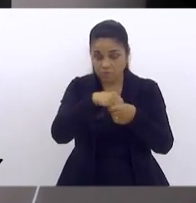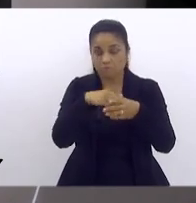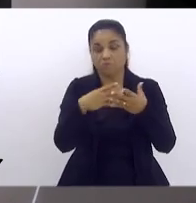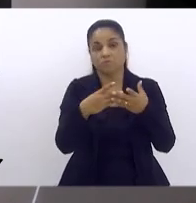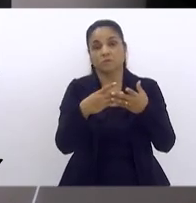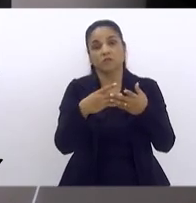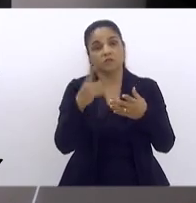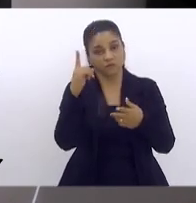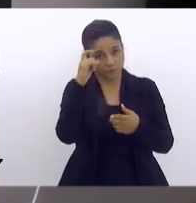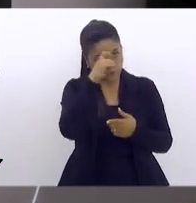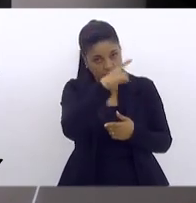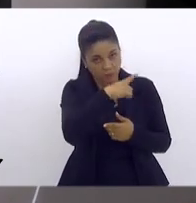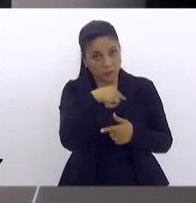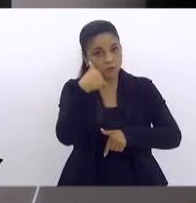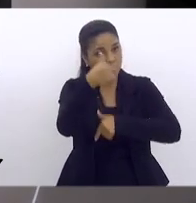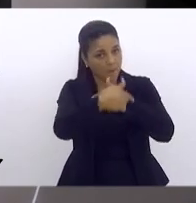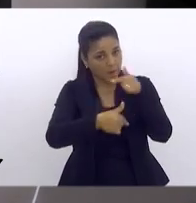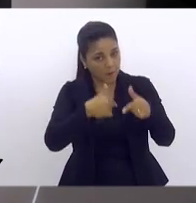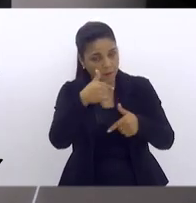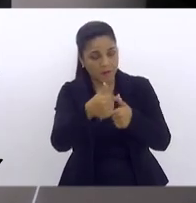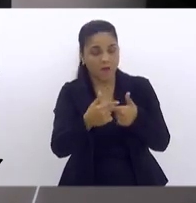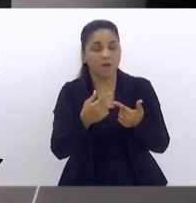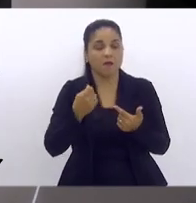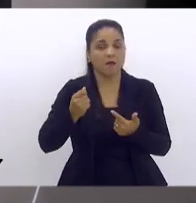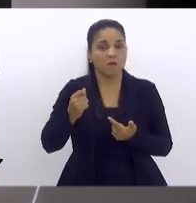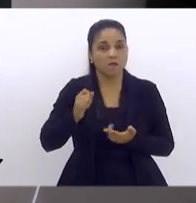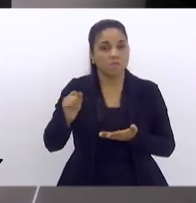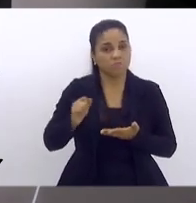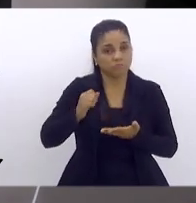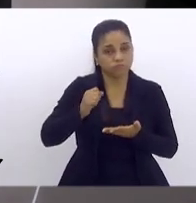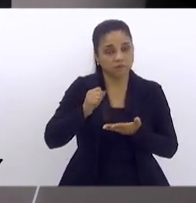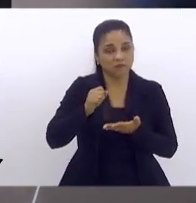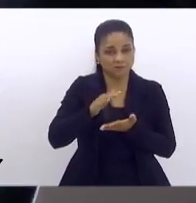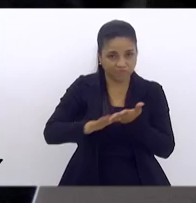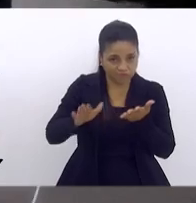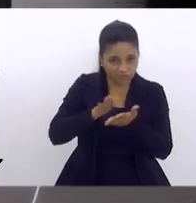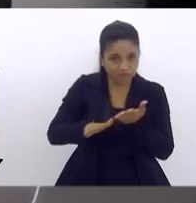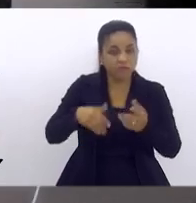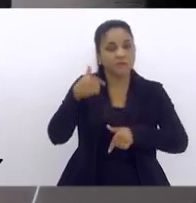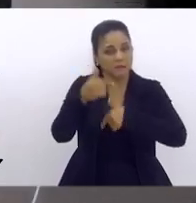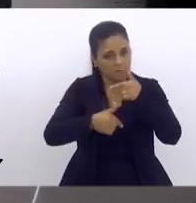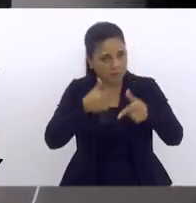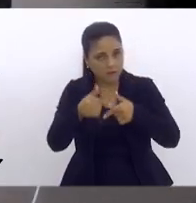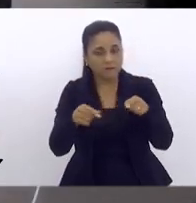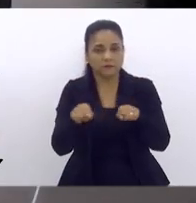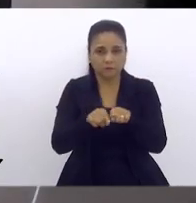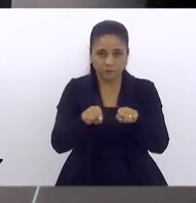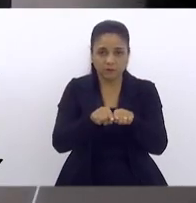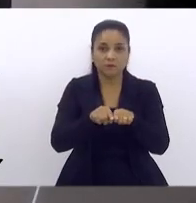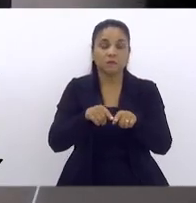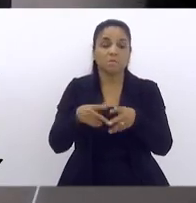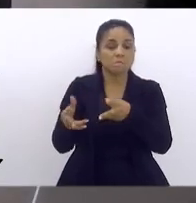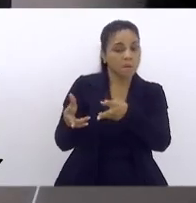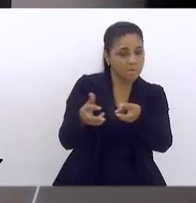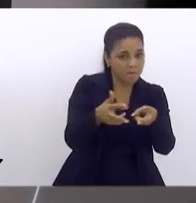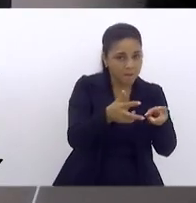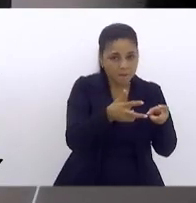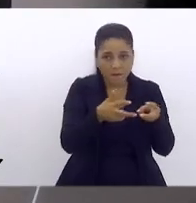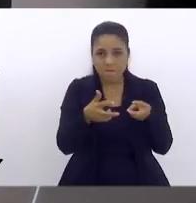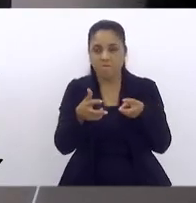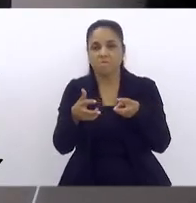difícil seja muito custosa e muito trabalhosa mas também ao mesmo tempo a gente percebe que